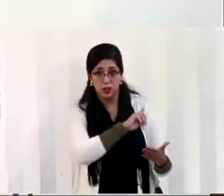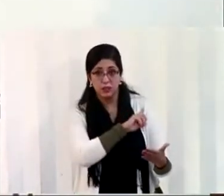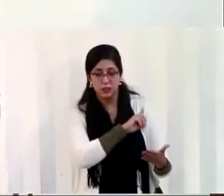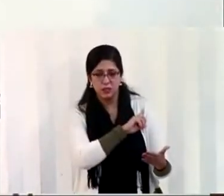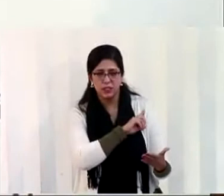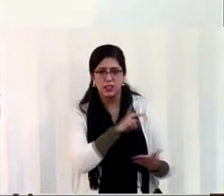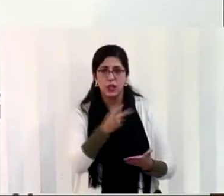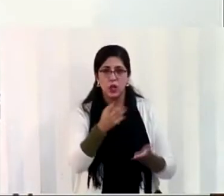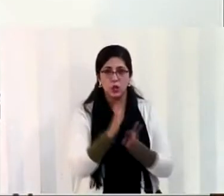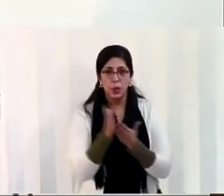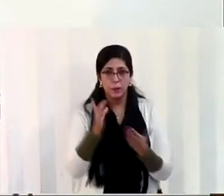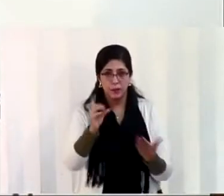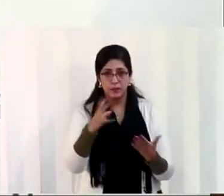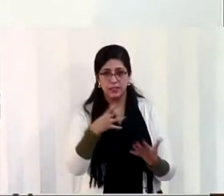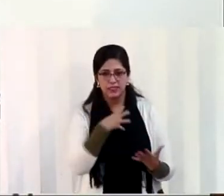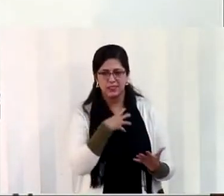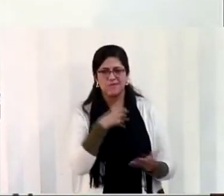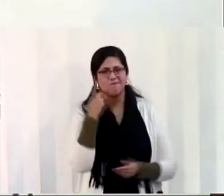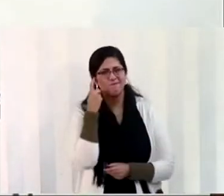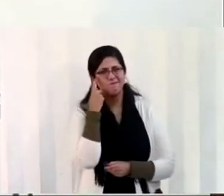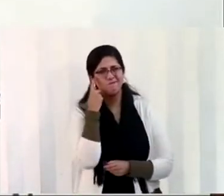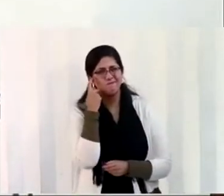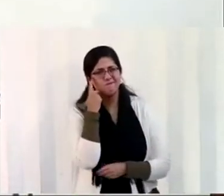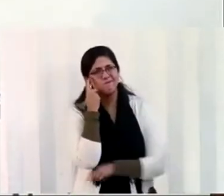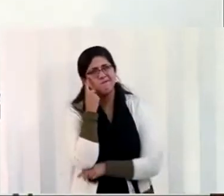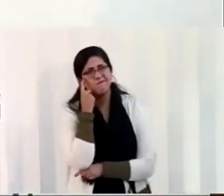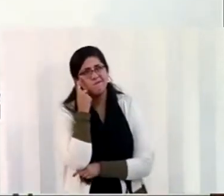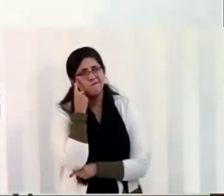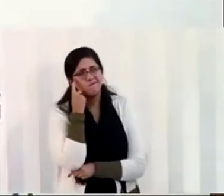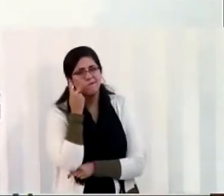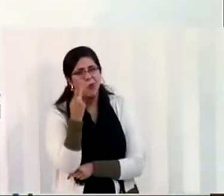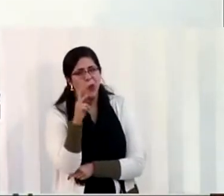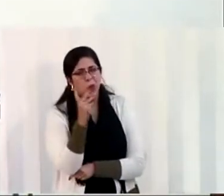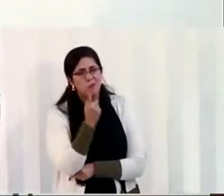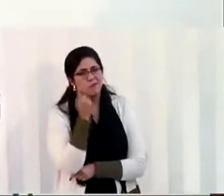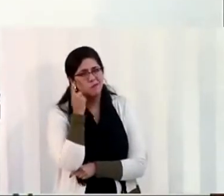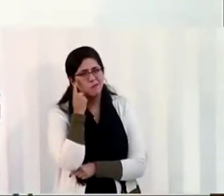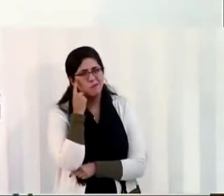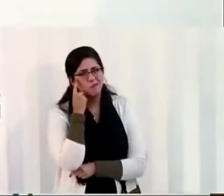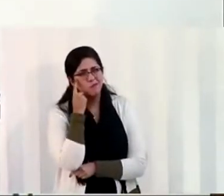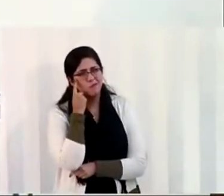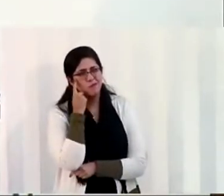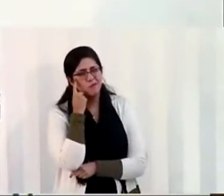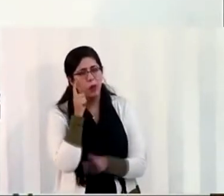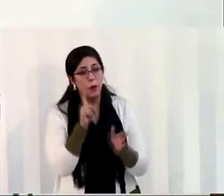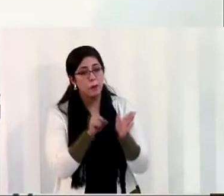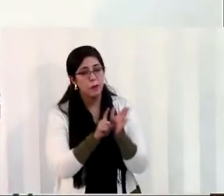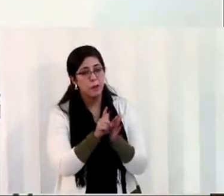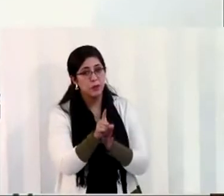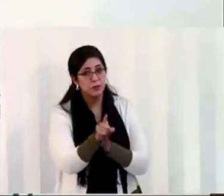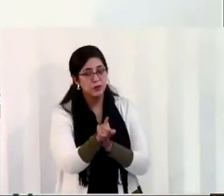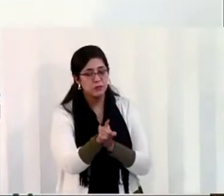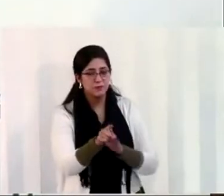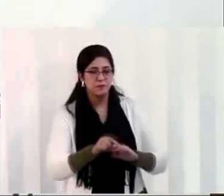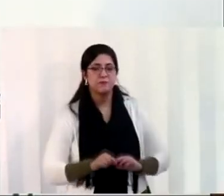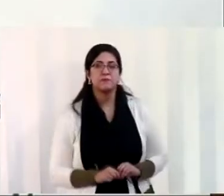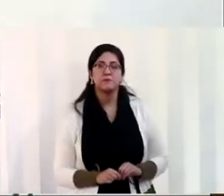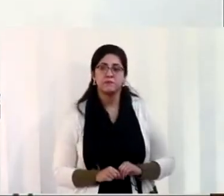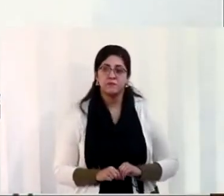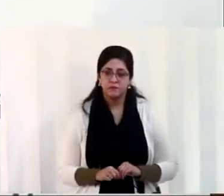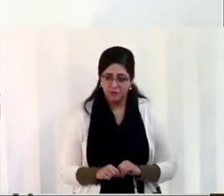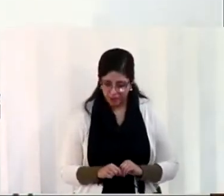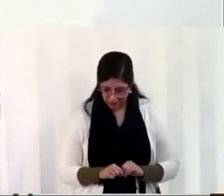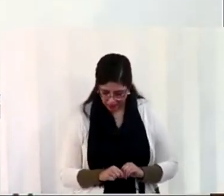Bíblia, você ficou pensando alguma coisa relacionada a esse amor. E a pergunta que eu faria para começar a